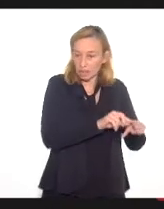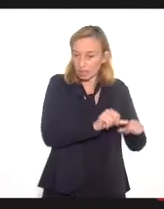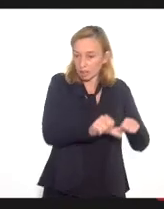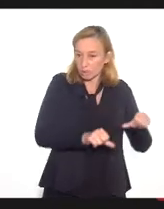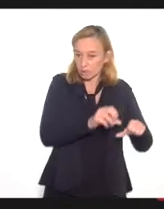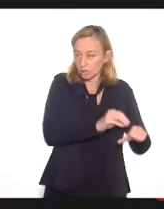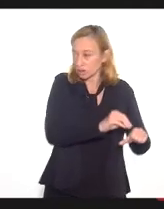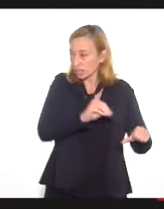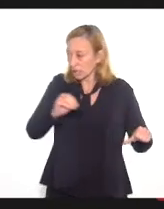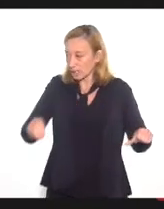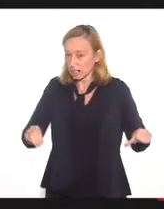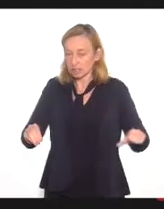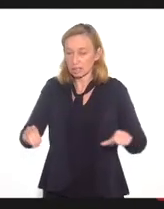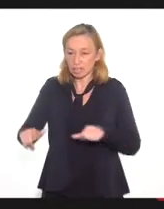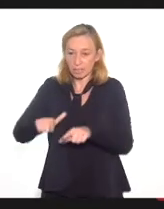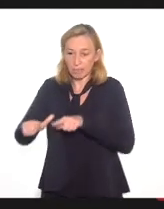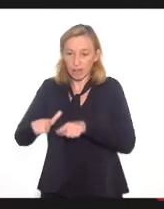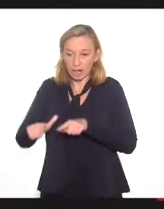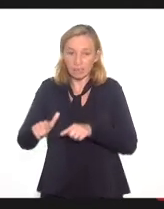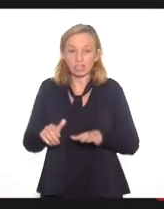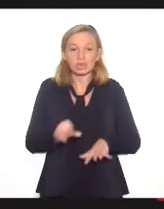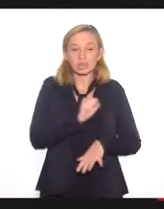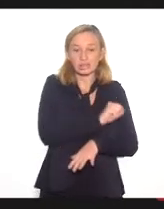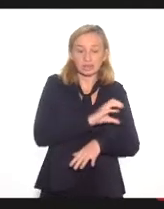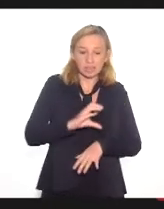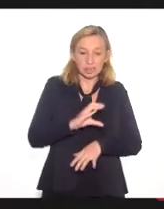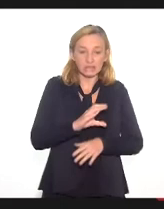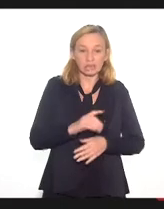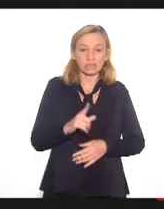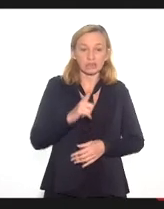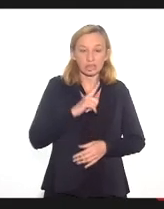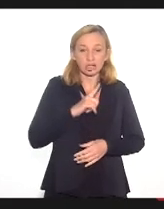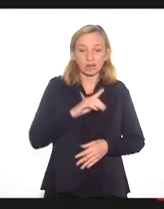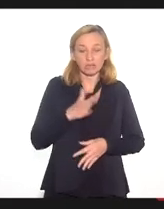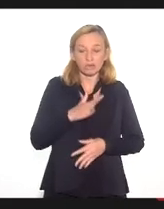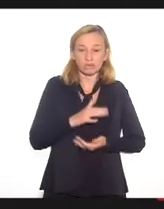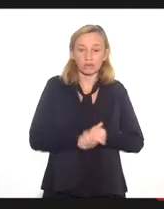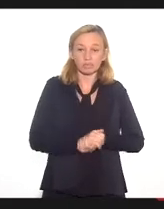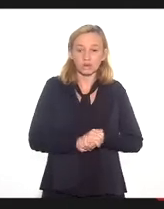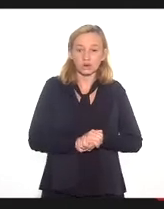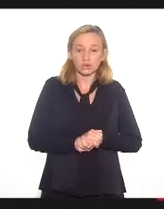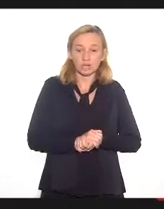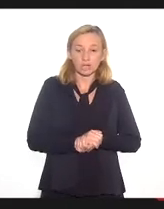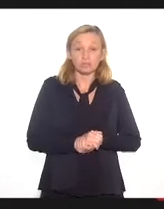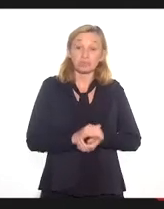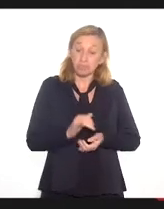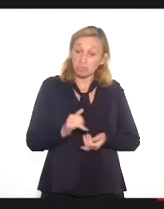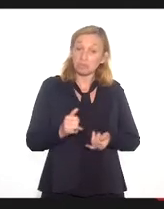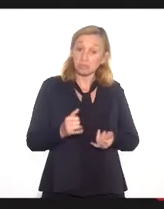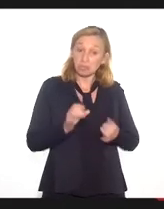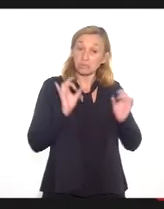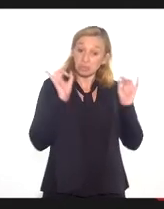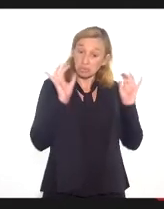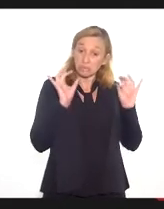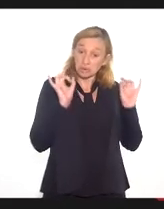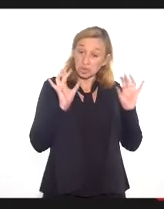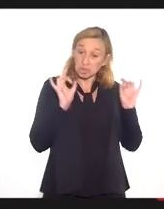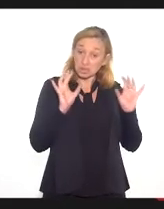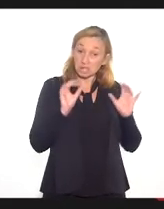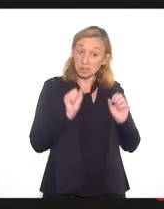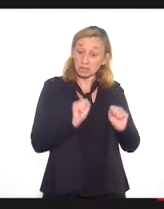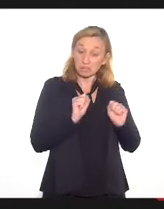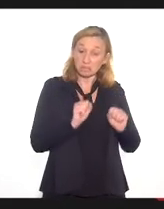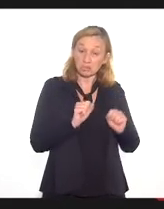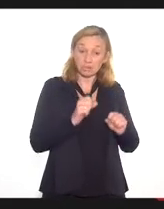seja melhor para ela a Santa Catarina tem aí uma situação de privilégio nesse cenário brasileiro a deve procurar estar